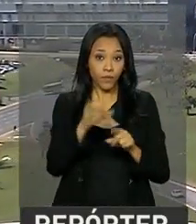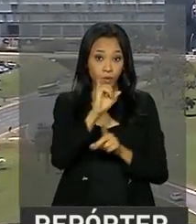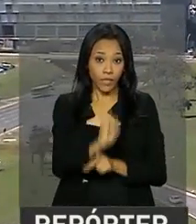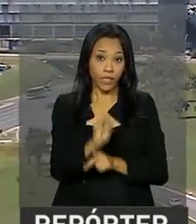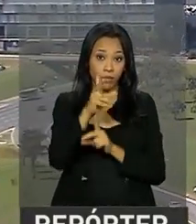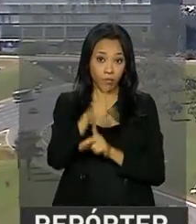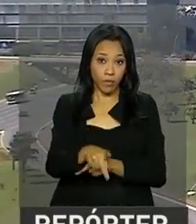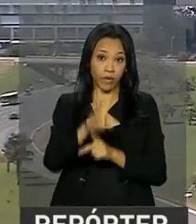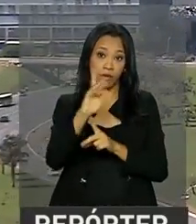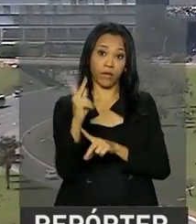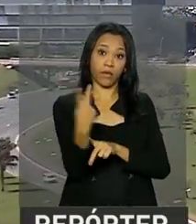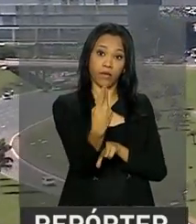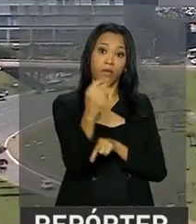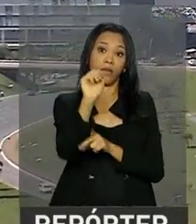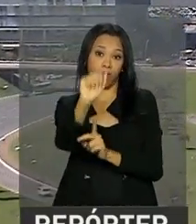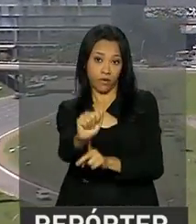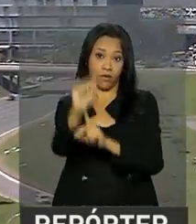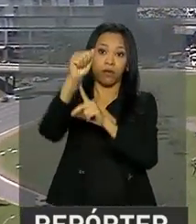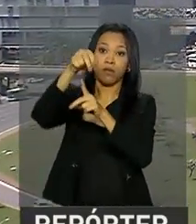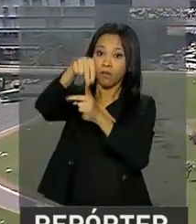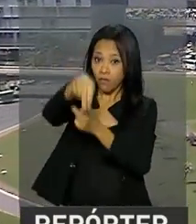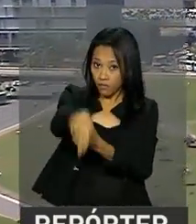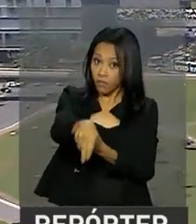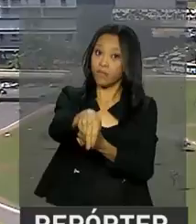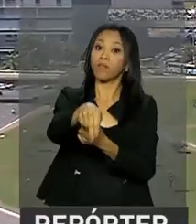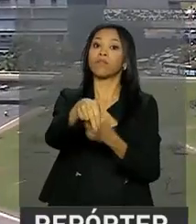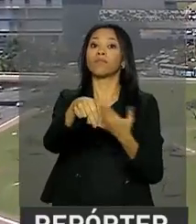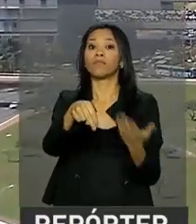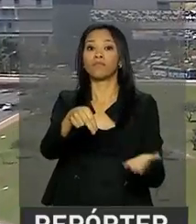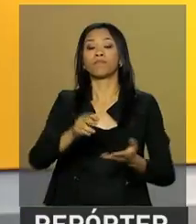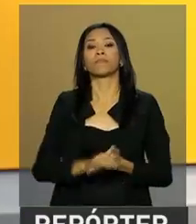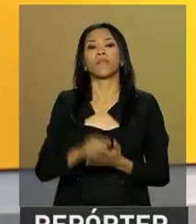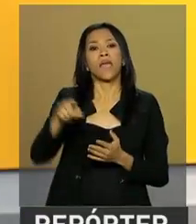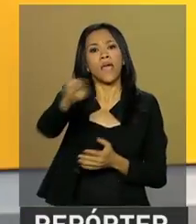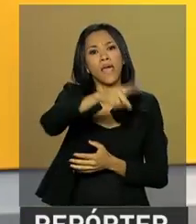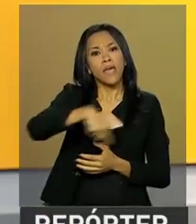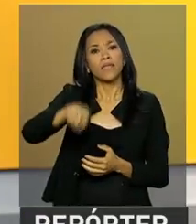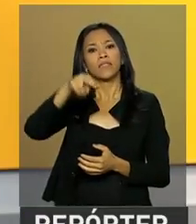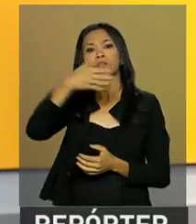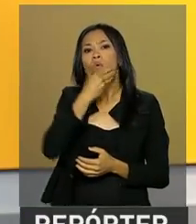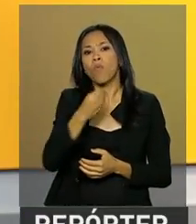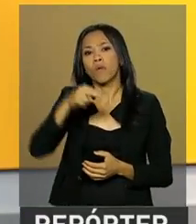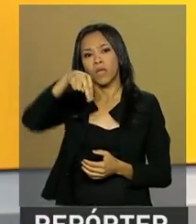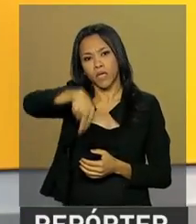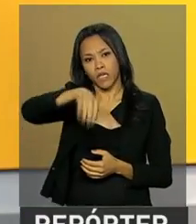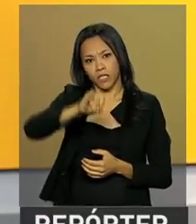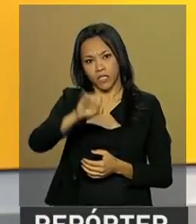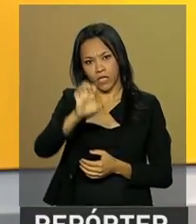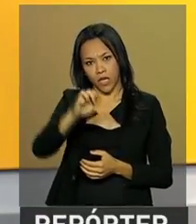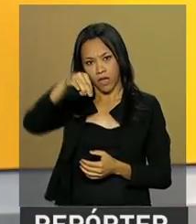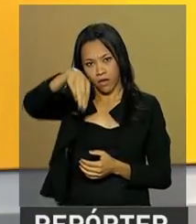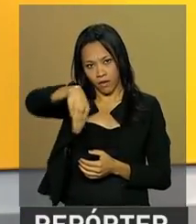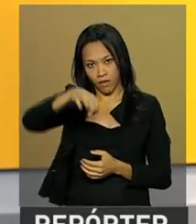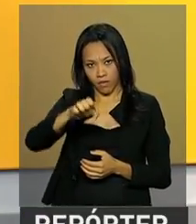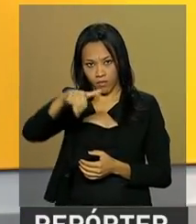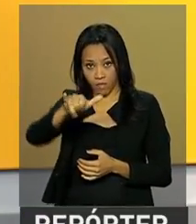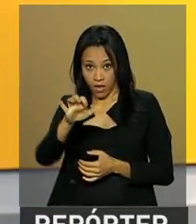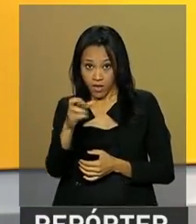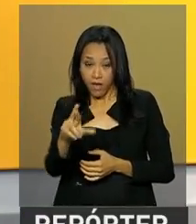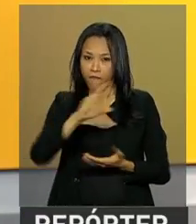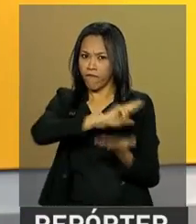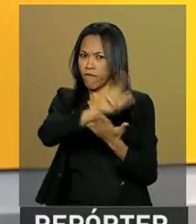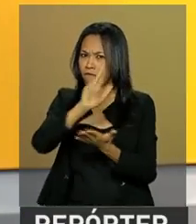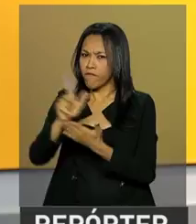Instituto do Patrimônio Histórico e Artístico Nacional, o IFAM. Niemeyer deixou cerca de 200 projetos em